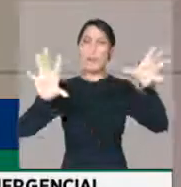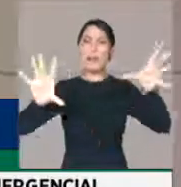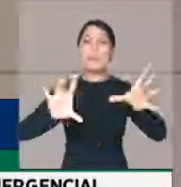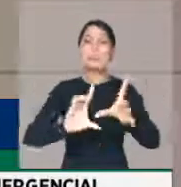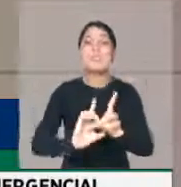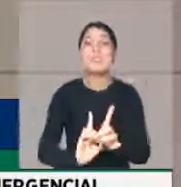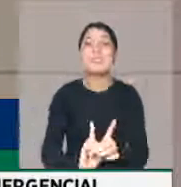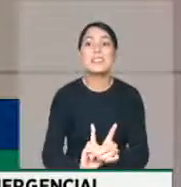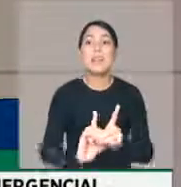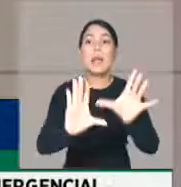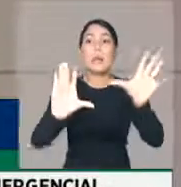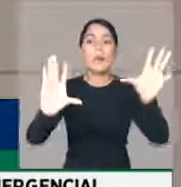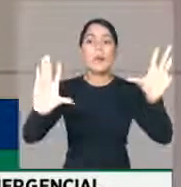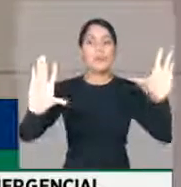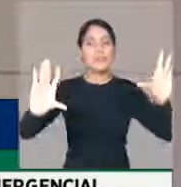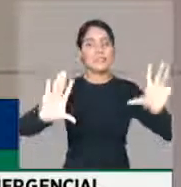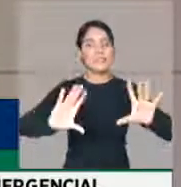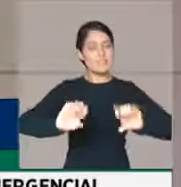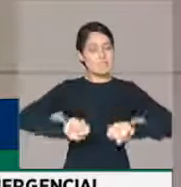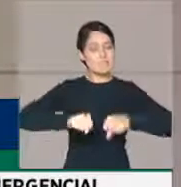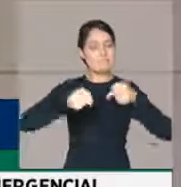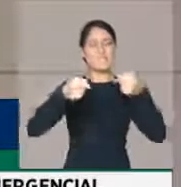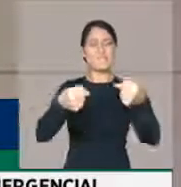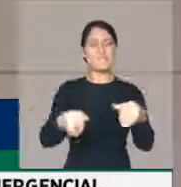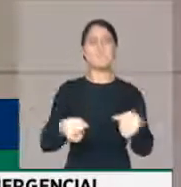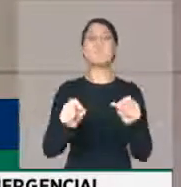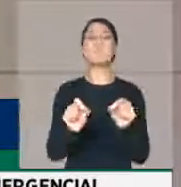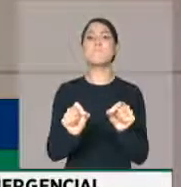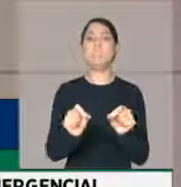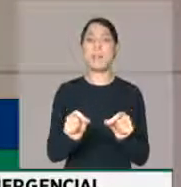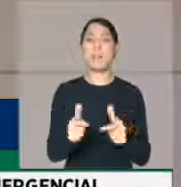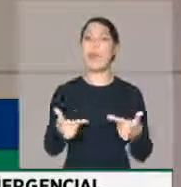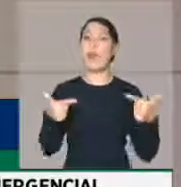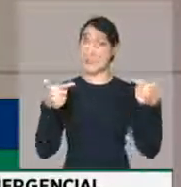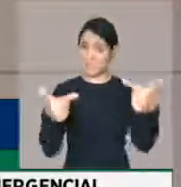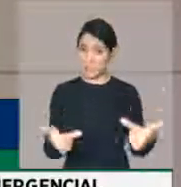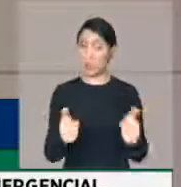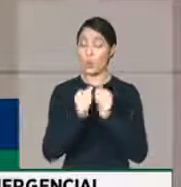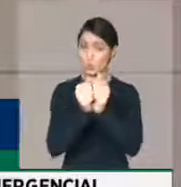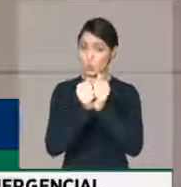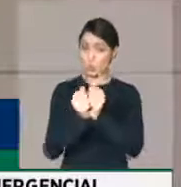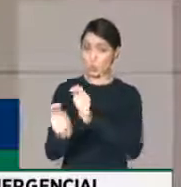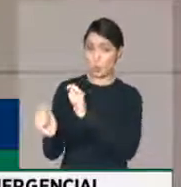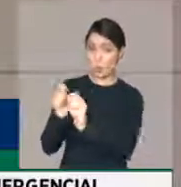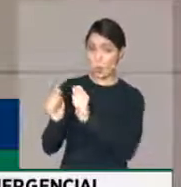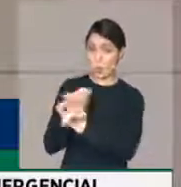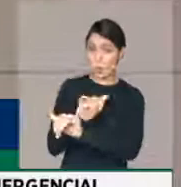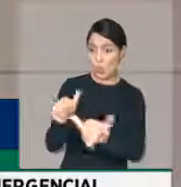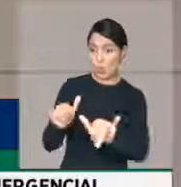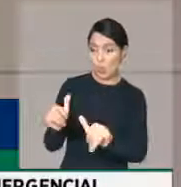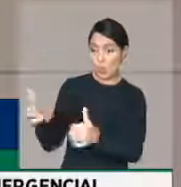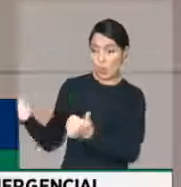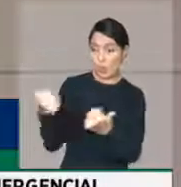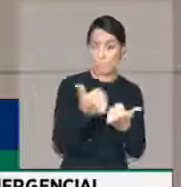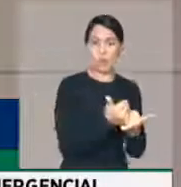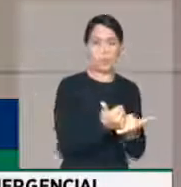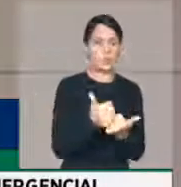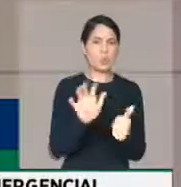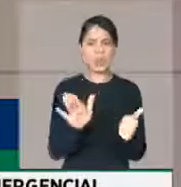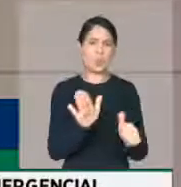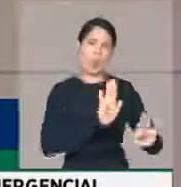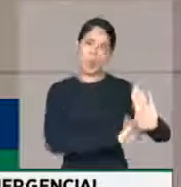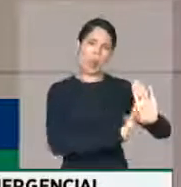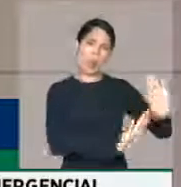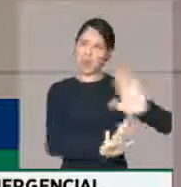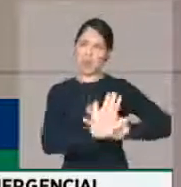democracia. É um ato com a Associação Brasileira de Imprensa. Não é um ato partidário, não é um ato apenas da oposição.